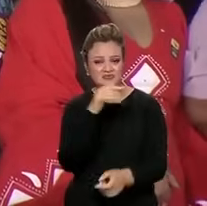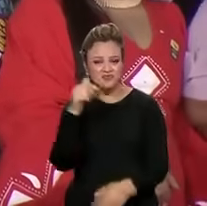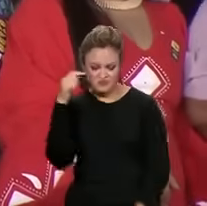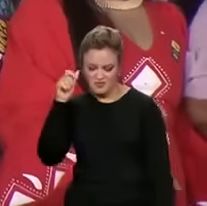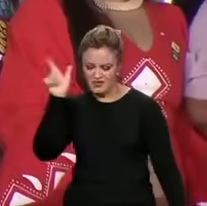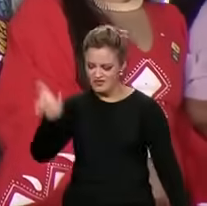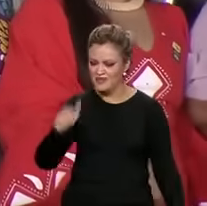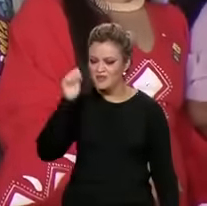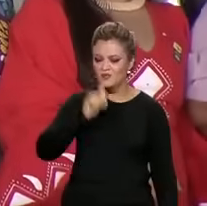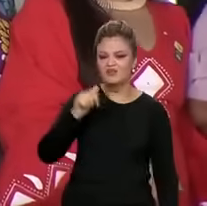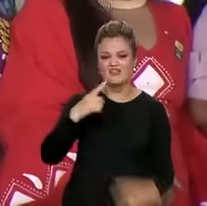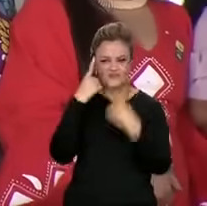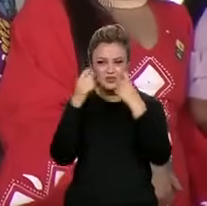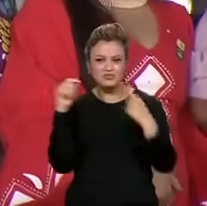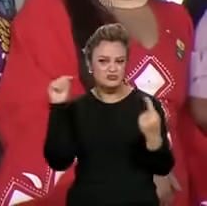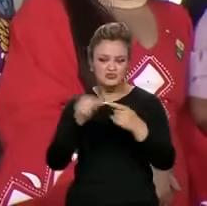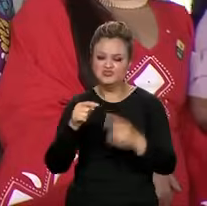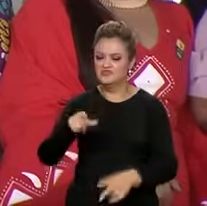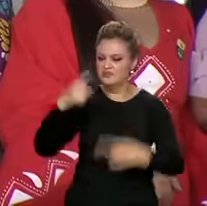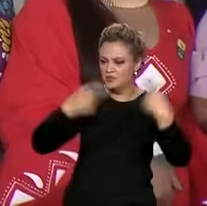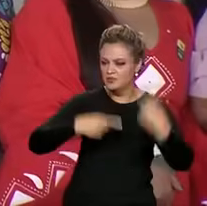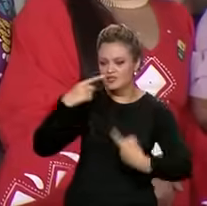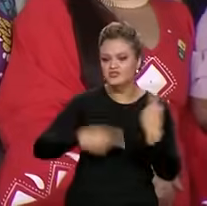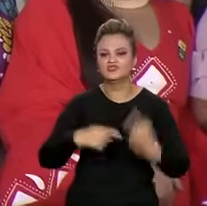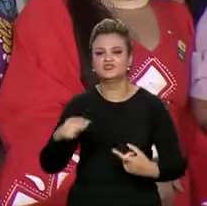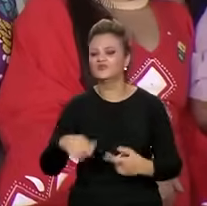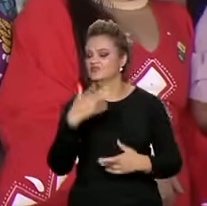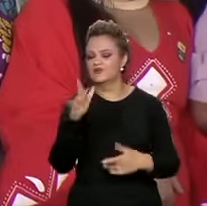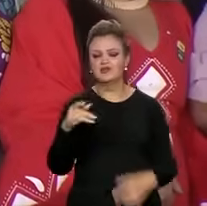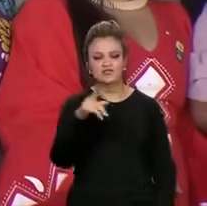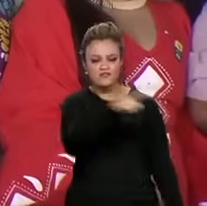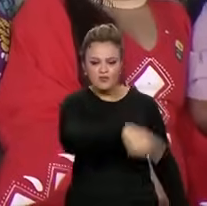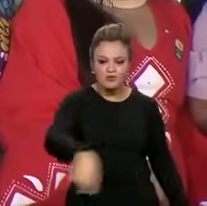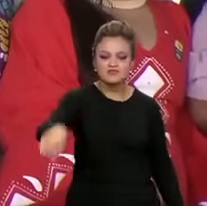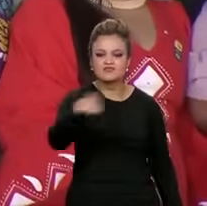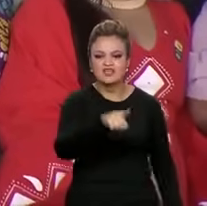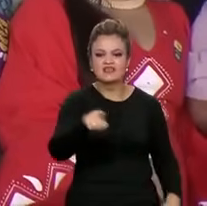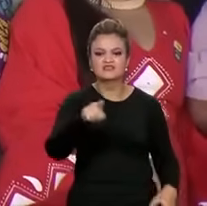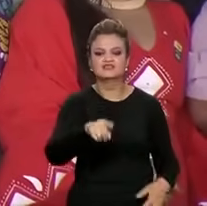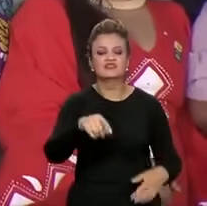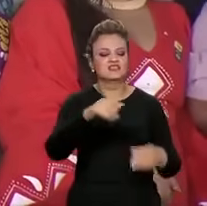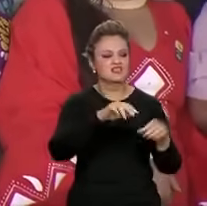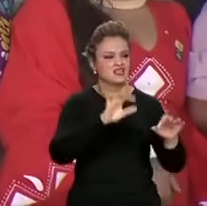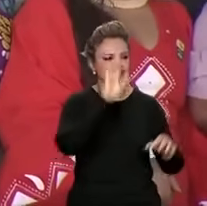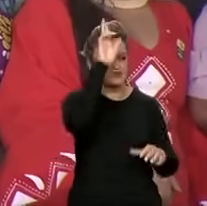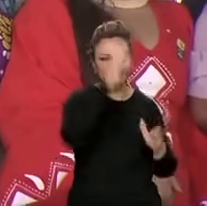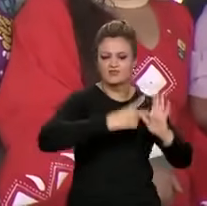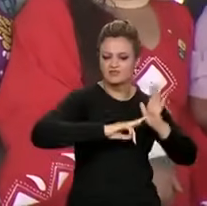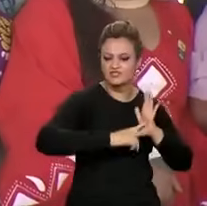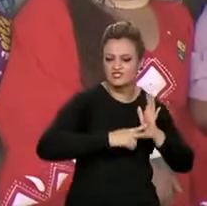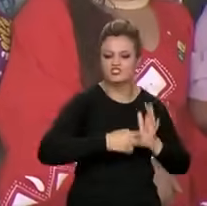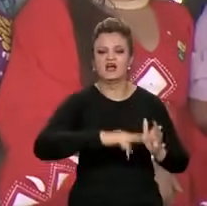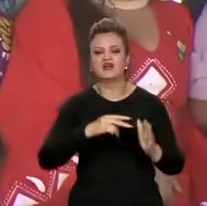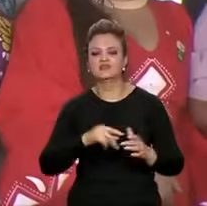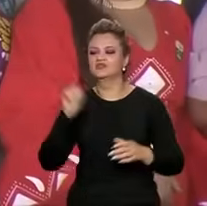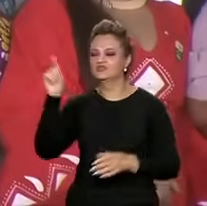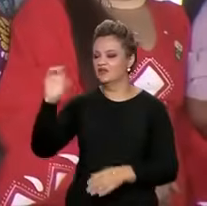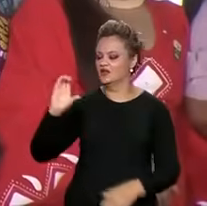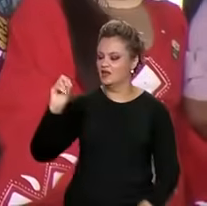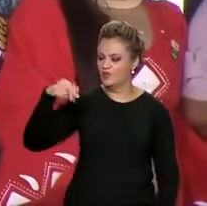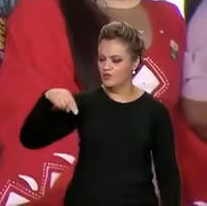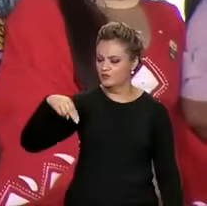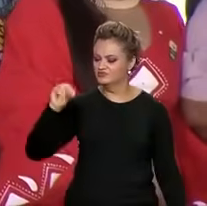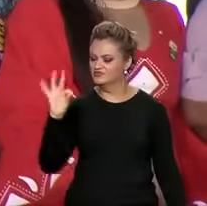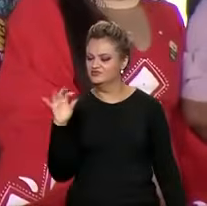a violência política e milhares de Margaridas que dirigem sindicatos que estão na contagem